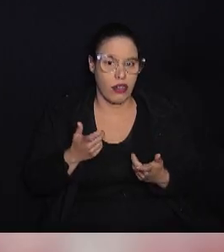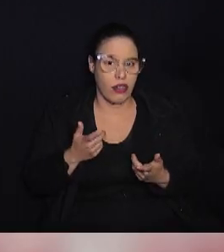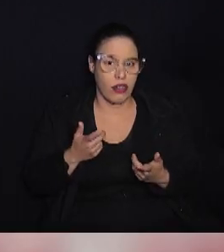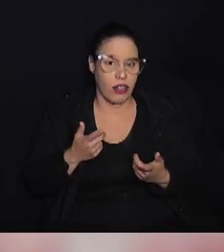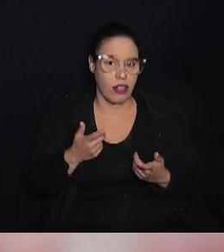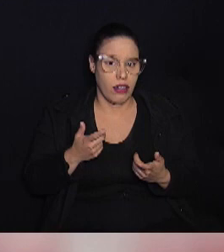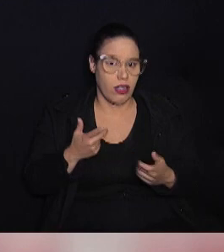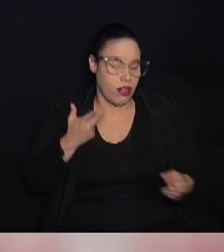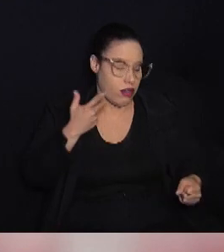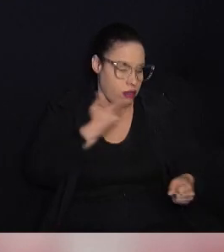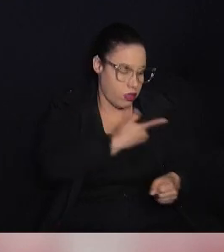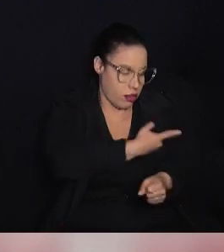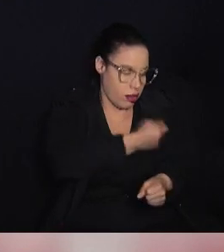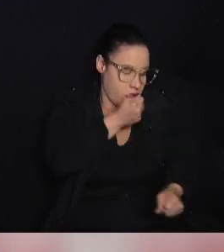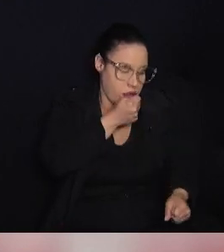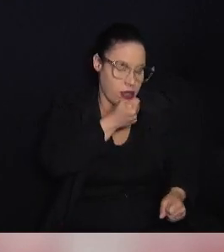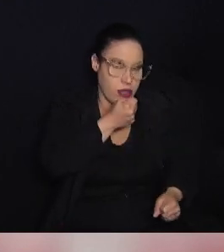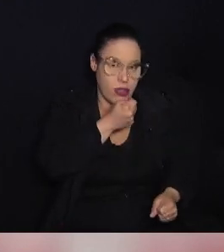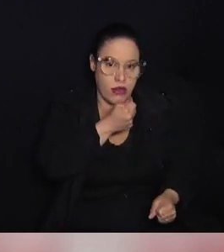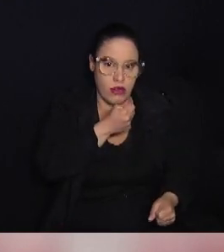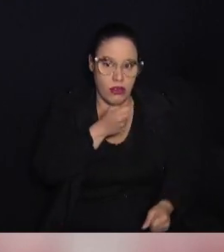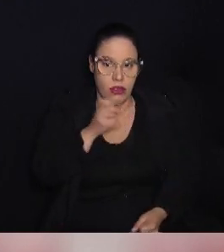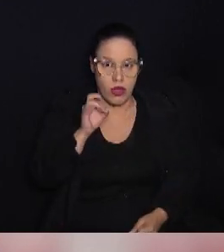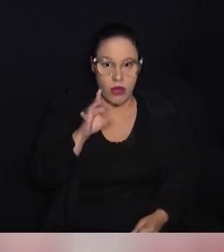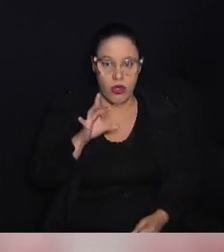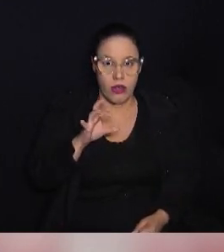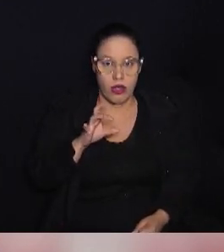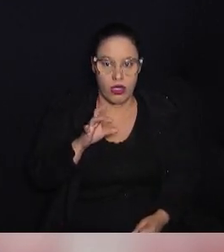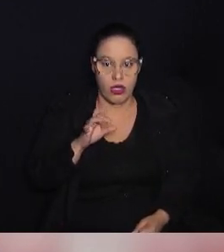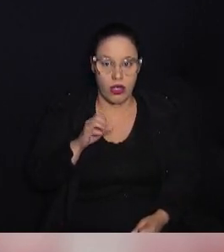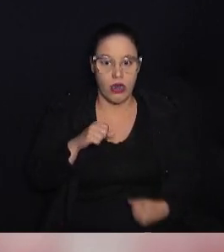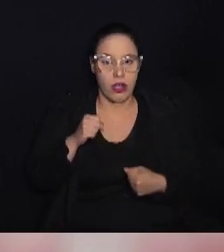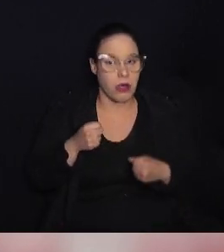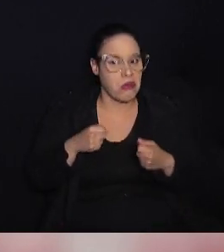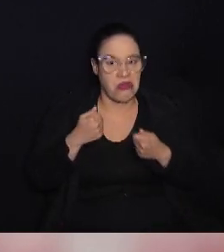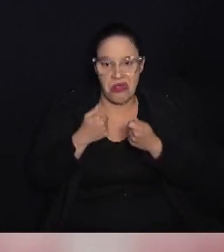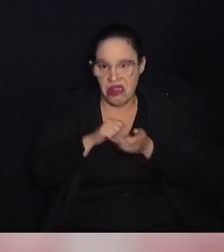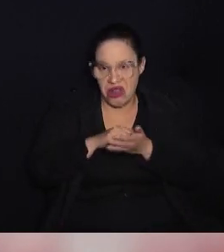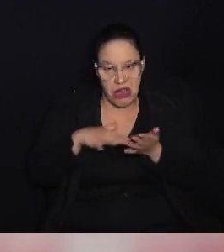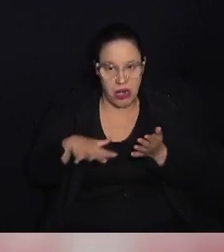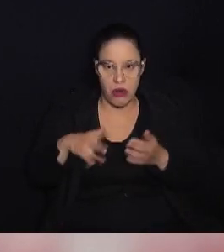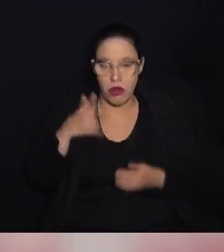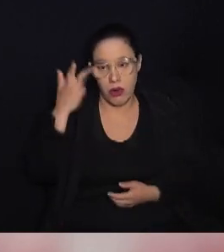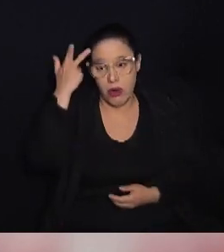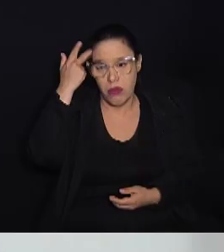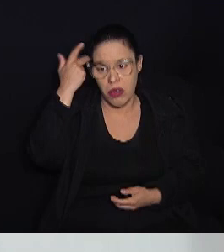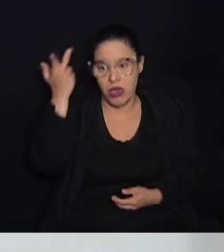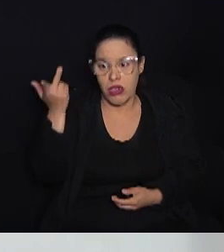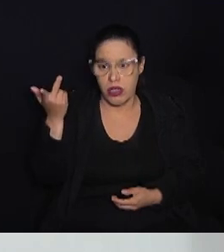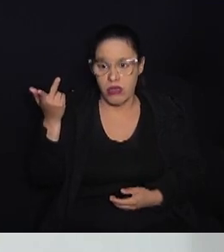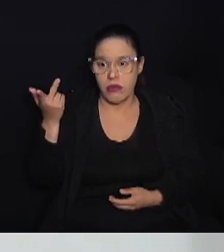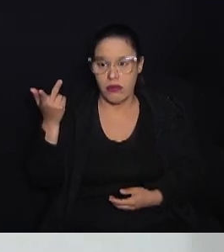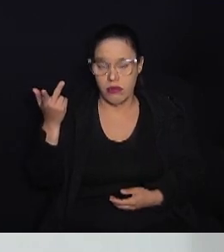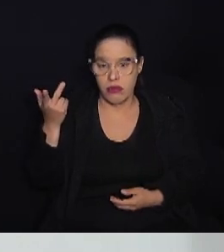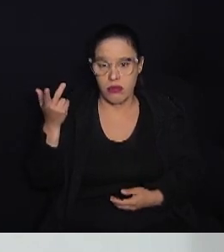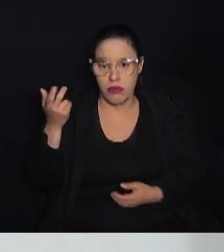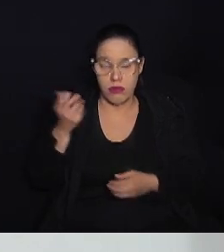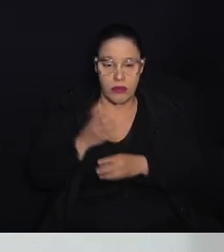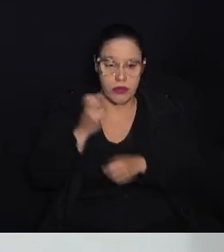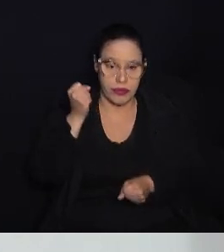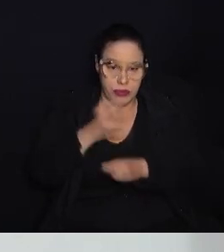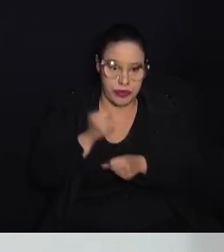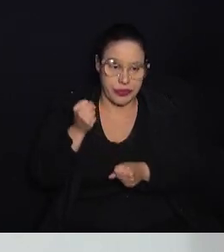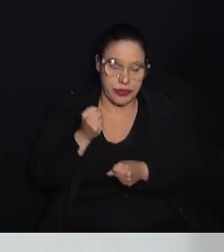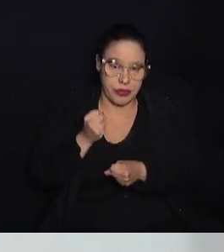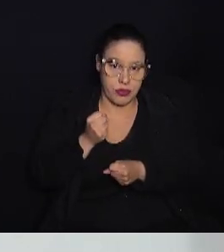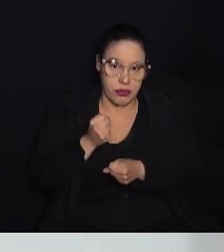no laboratório e colha sangue, depois colha só 1 hora de novo e possa ir para suas atividades. E da mesma forma, para os laboratórios